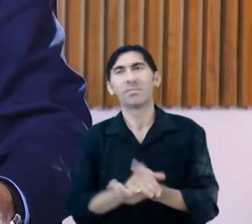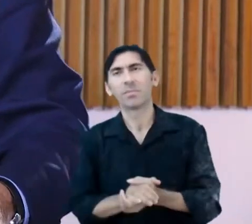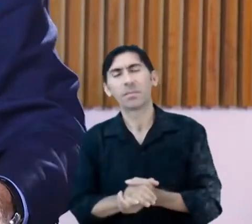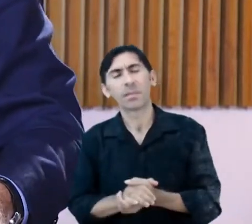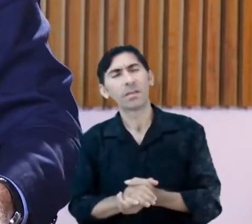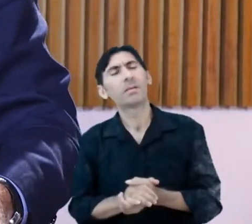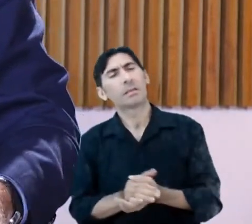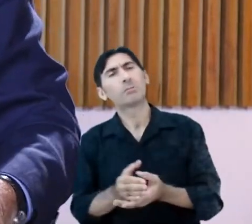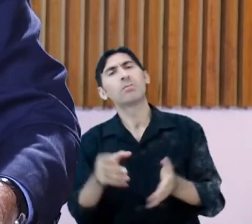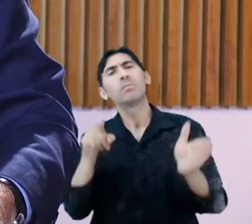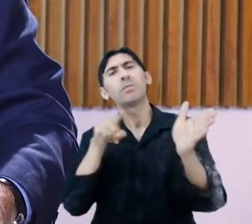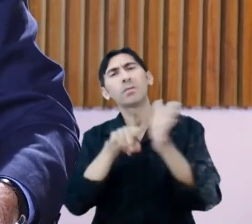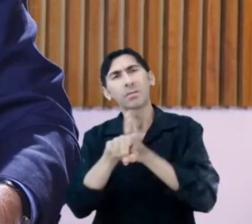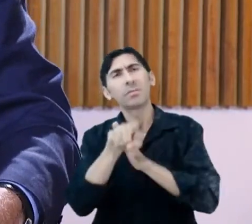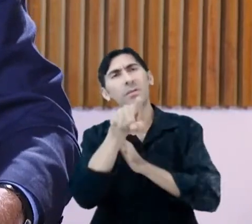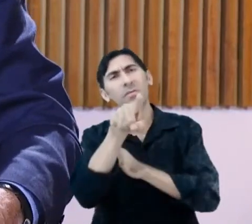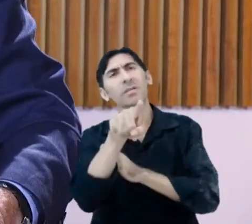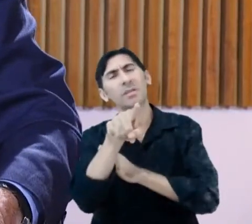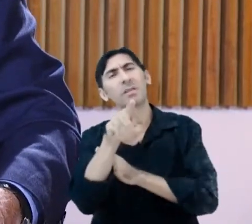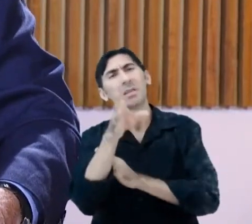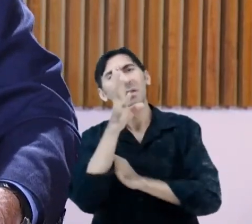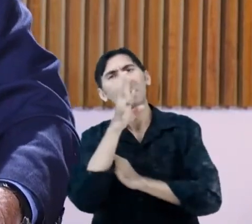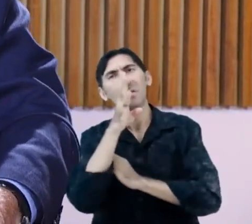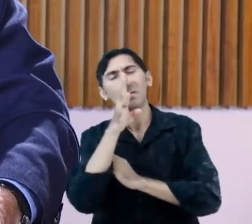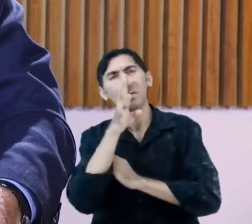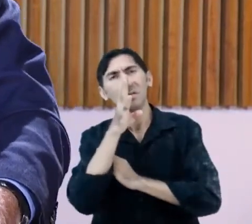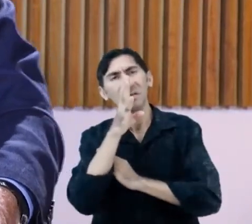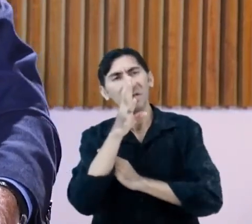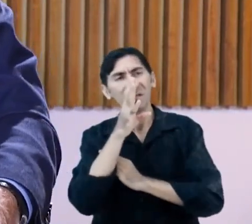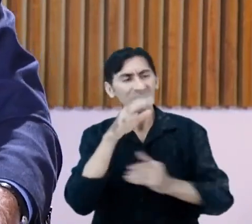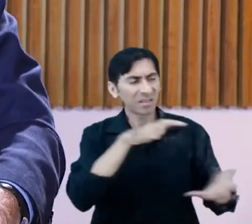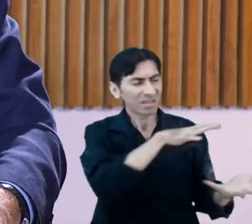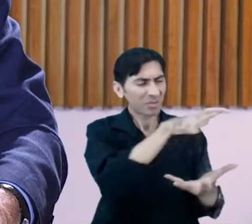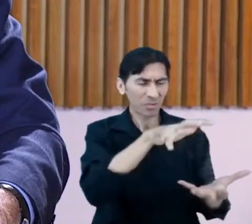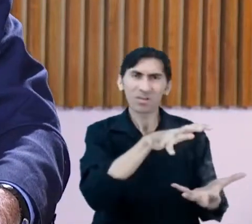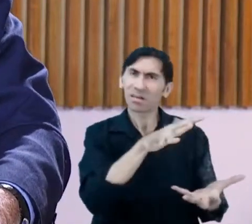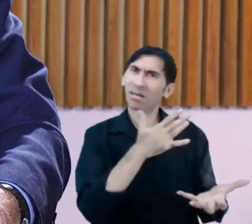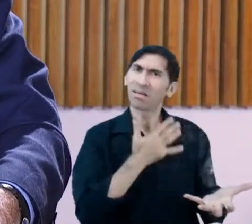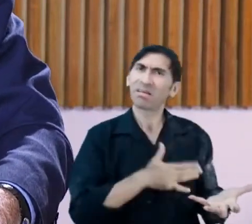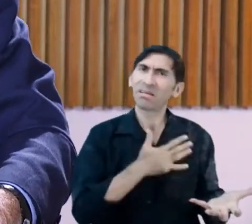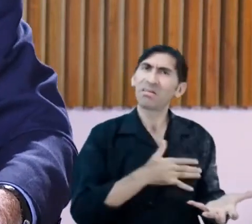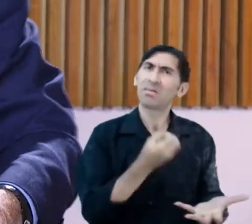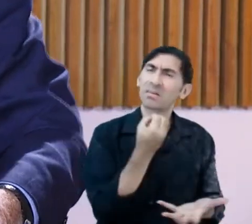nos ouvindo, você está contente com esse mundo? Você está contente em ver